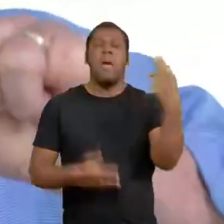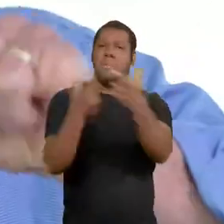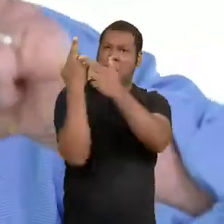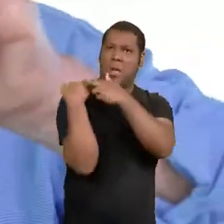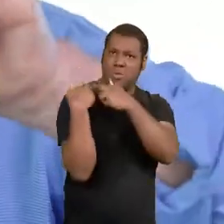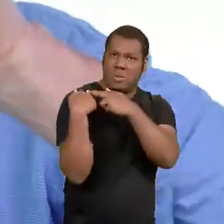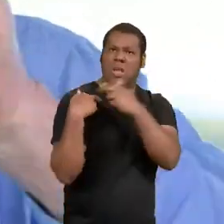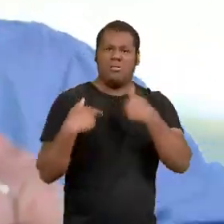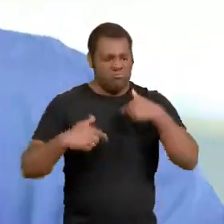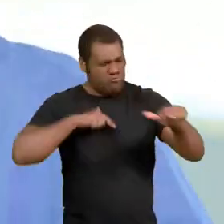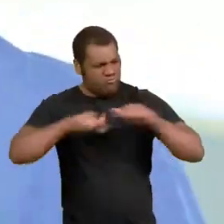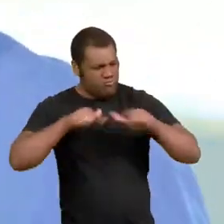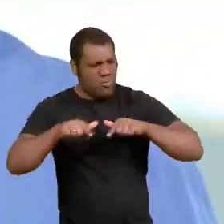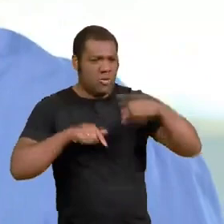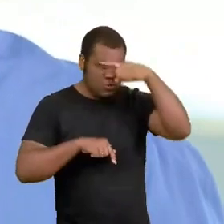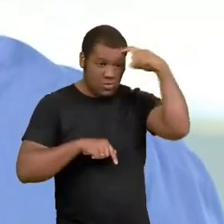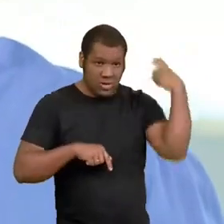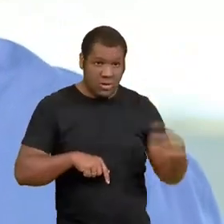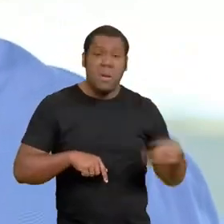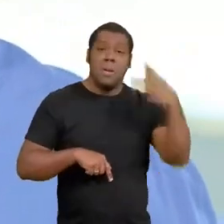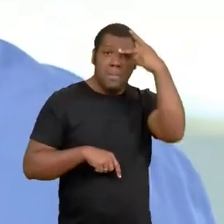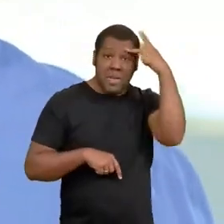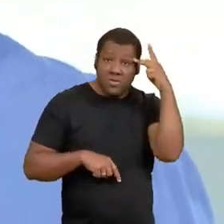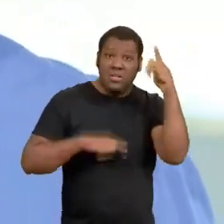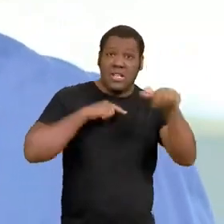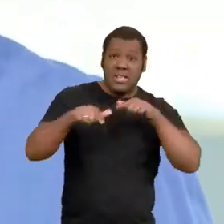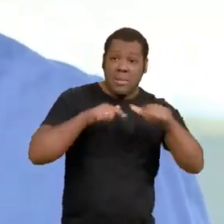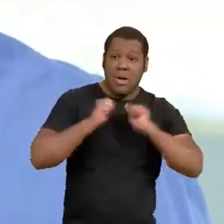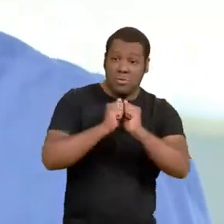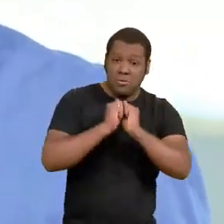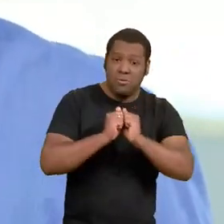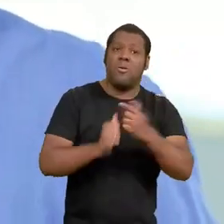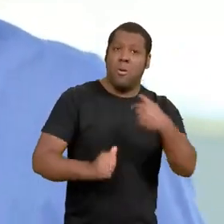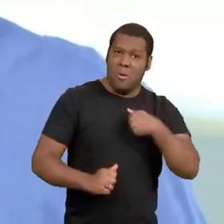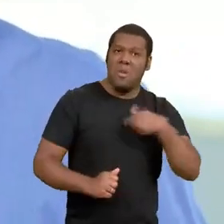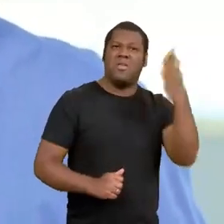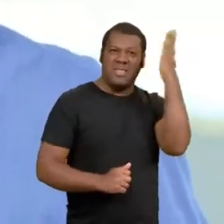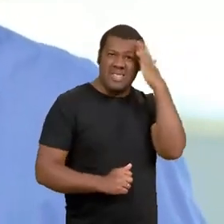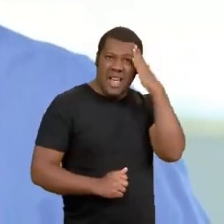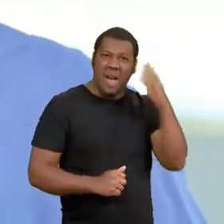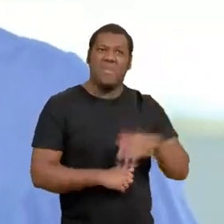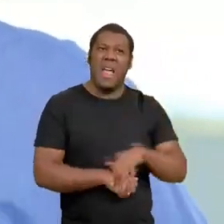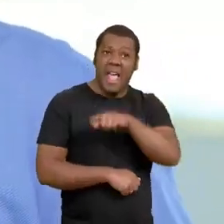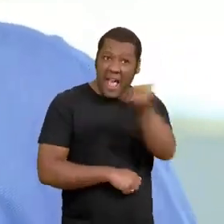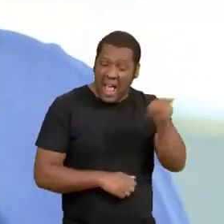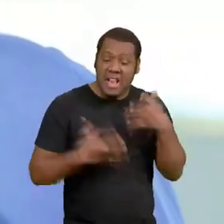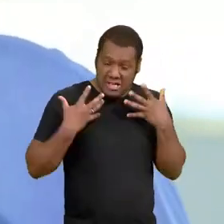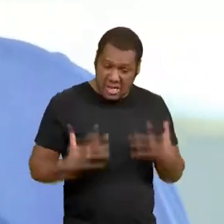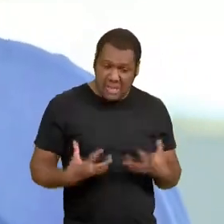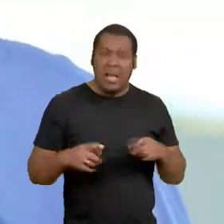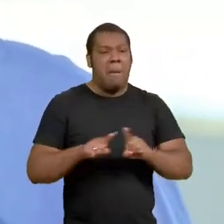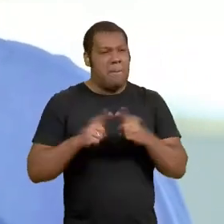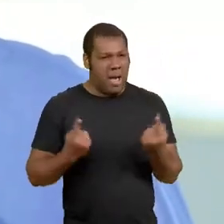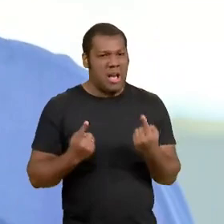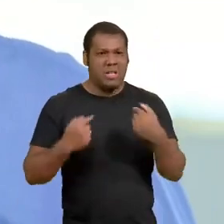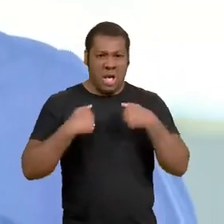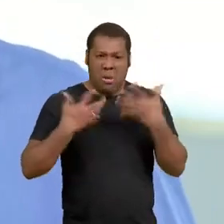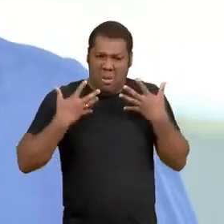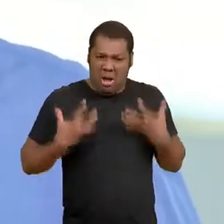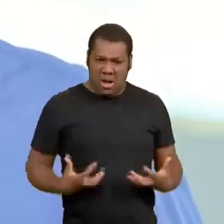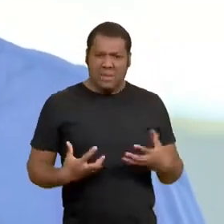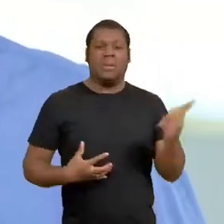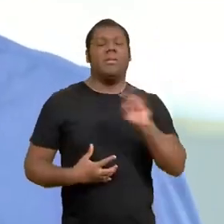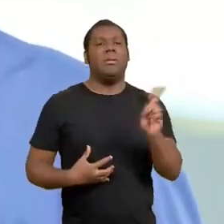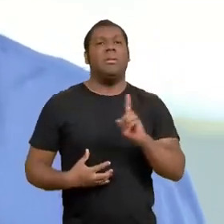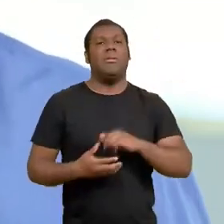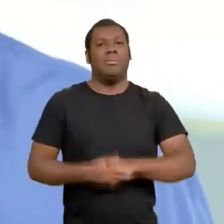sabe, quase todos eles cansam e eu não canso. Eu estou sabendo disso. Agora, é o seguinte, mas isso faz parte da minha vida. Isso faz